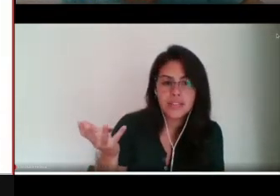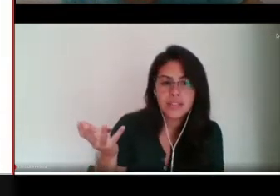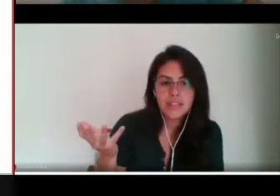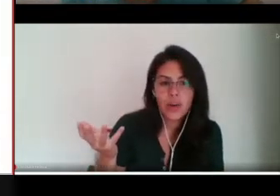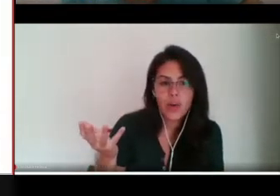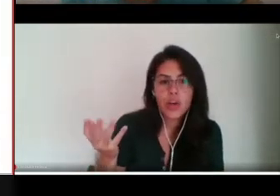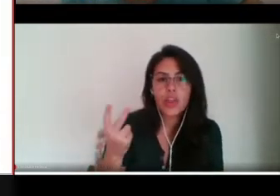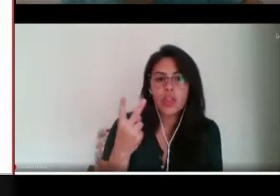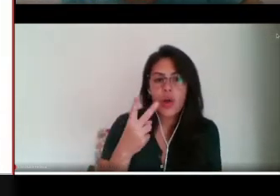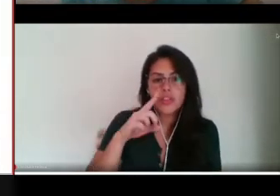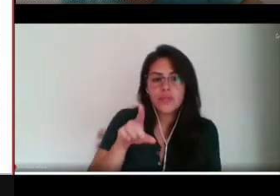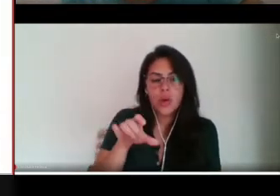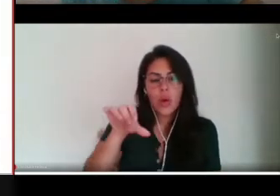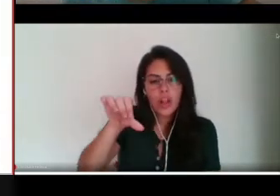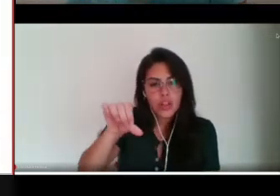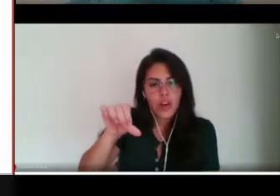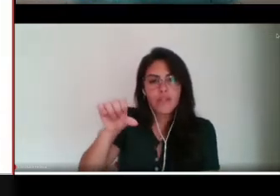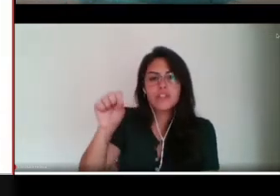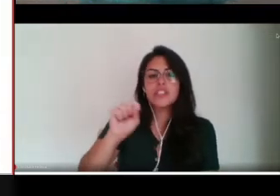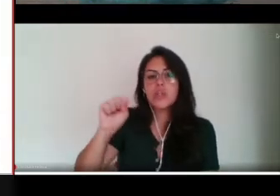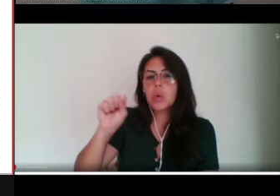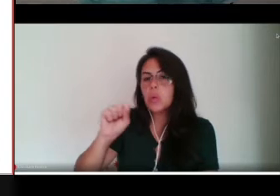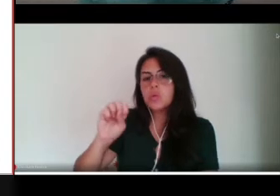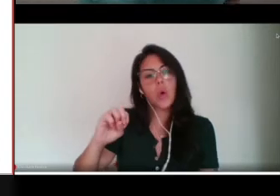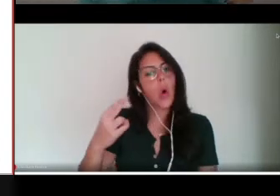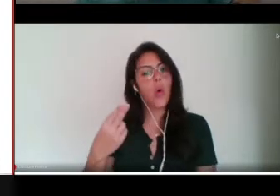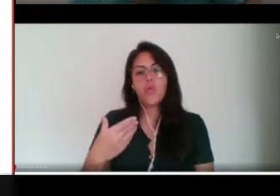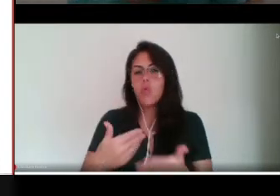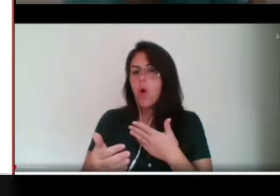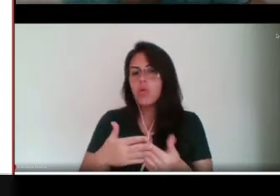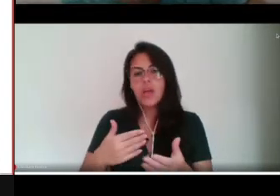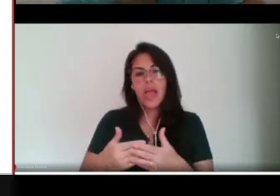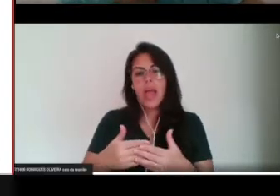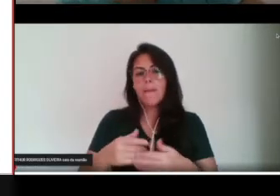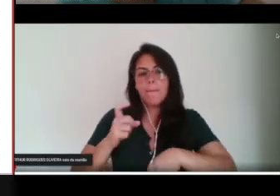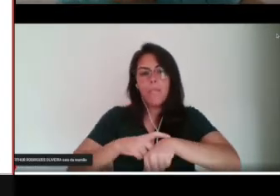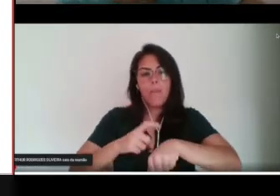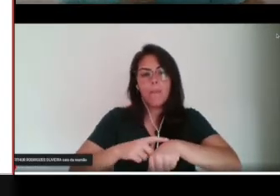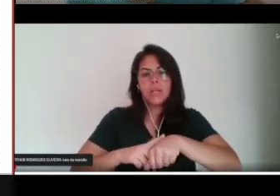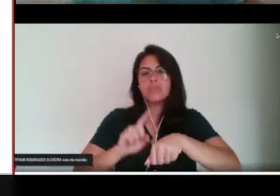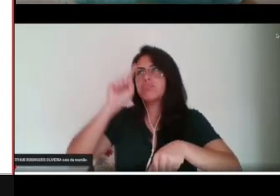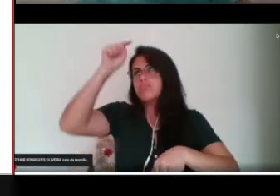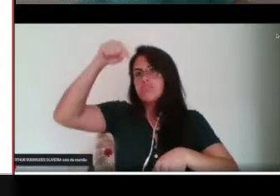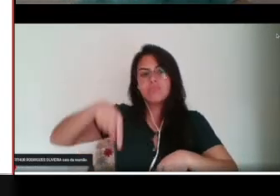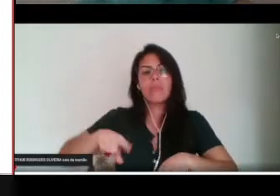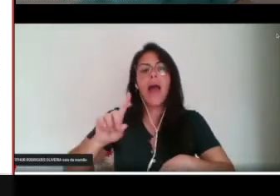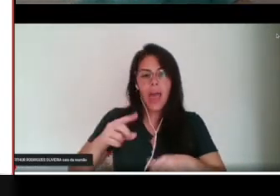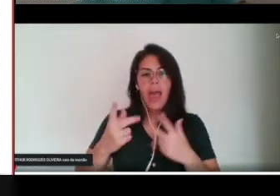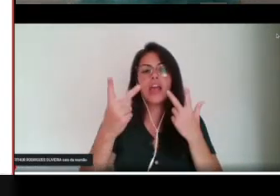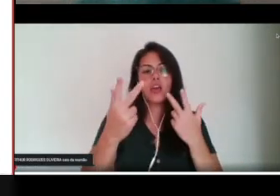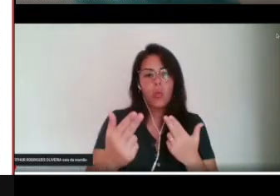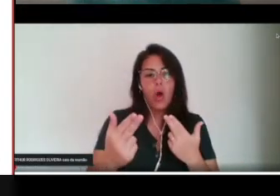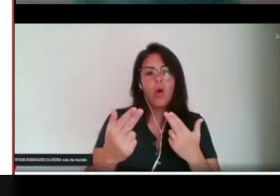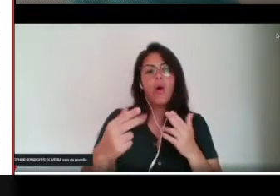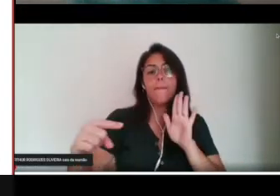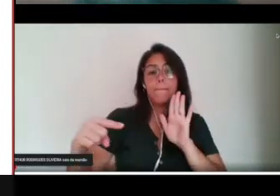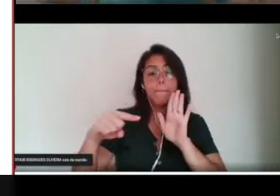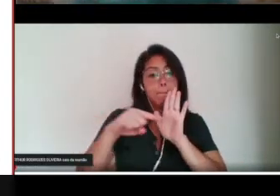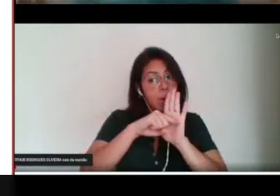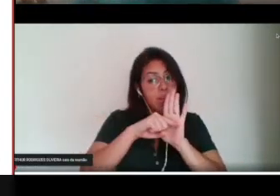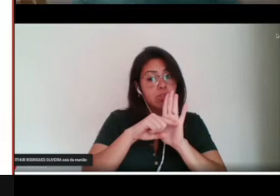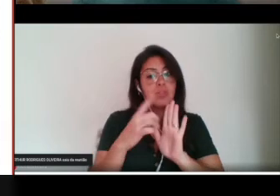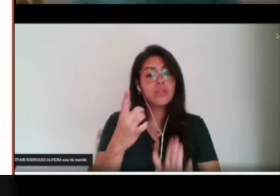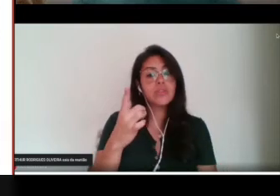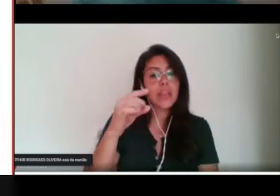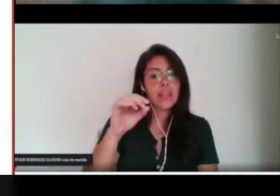É 10 metros por segundo ao quadrado. Menos 10 metros por segundo ao quadrado. Então, aqui a